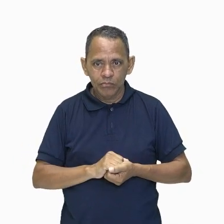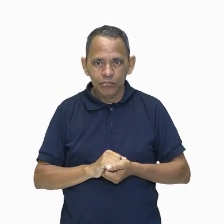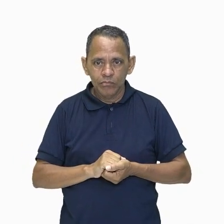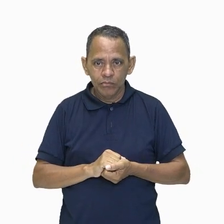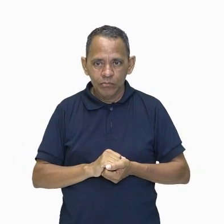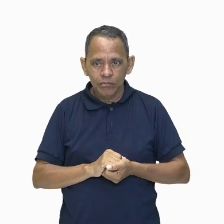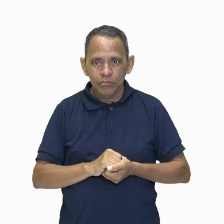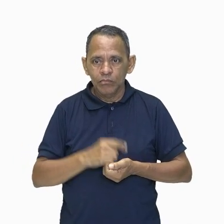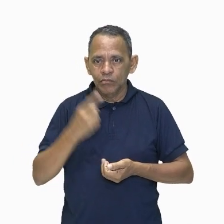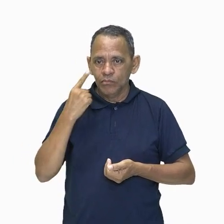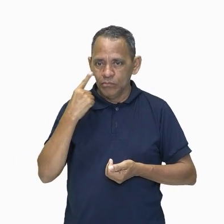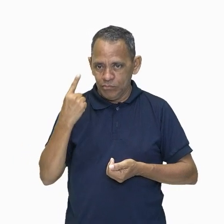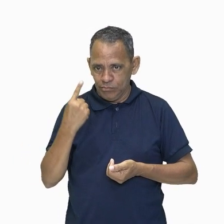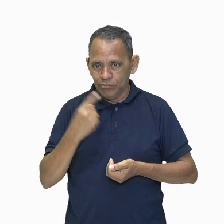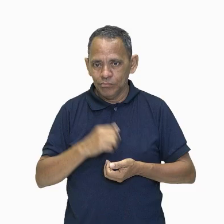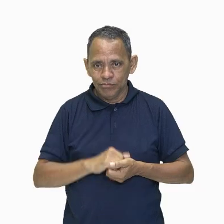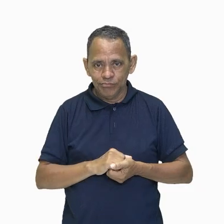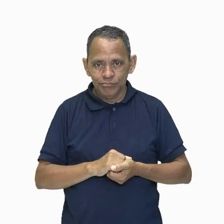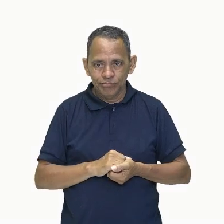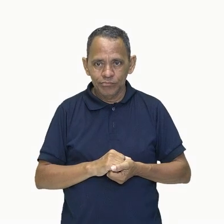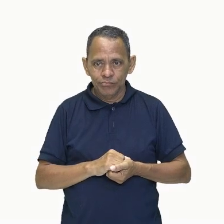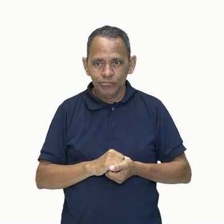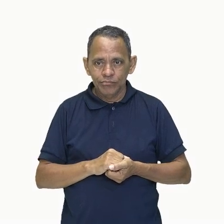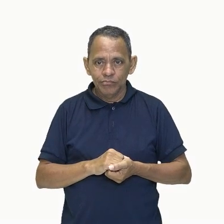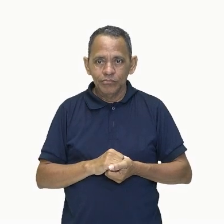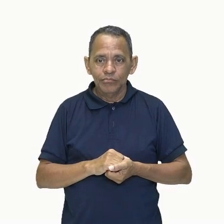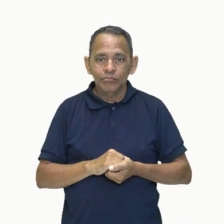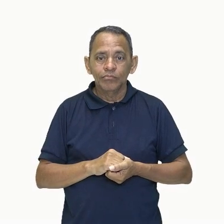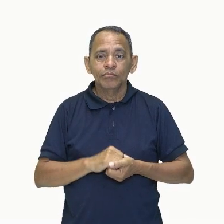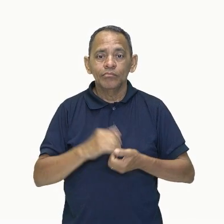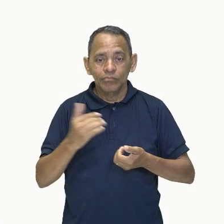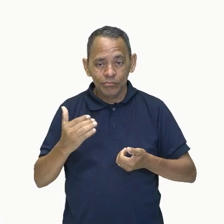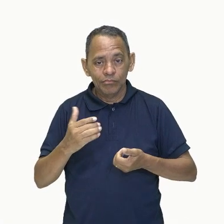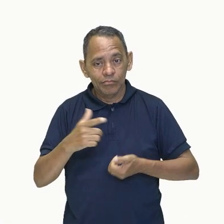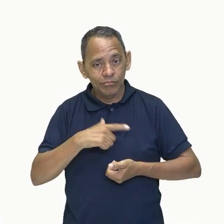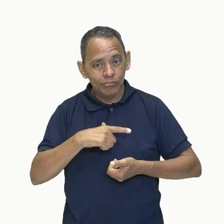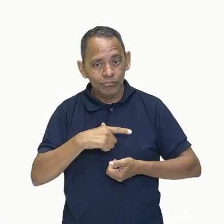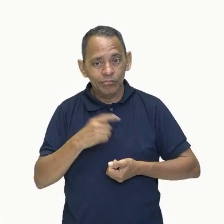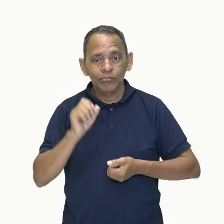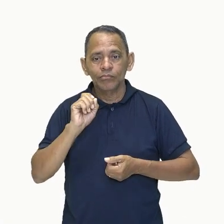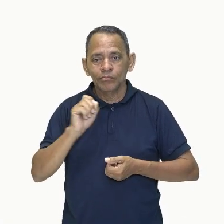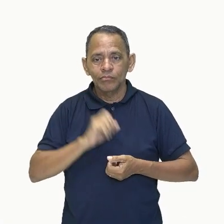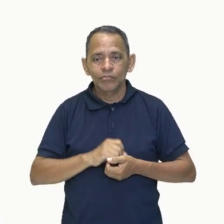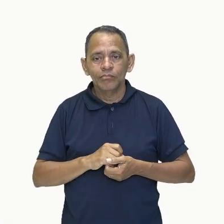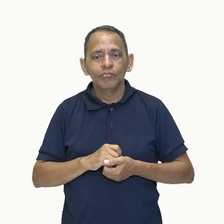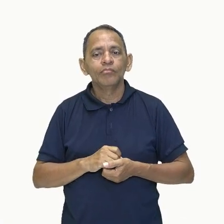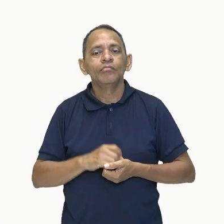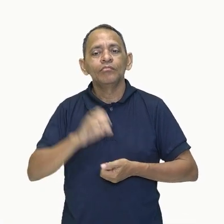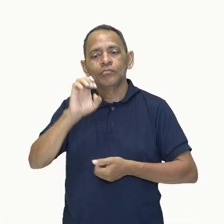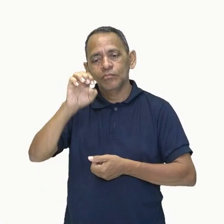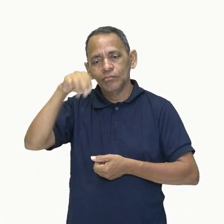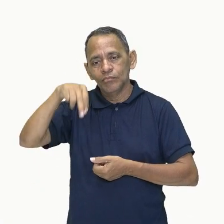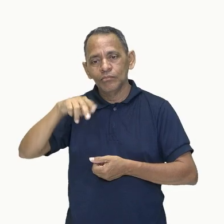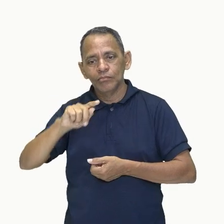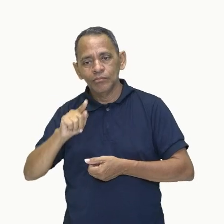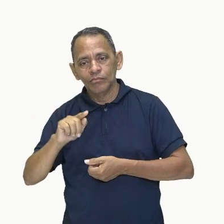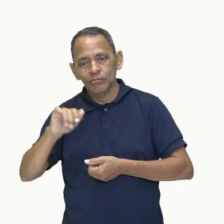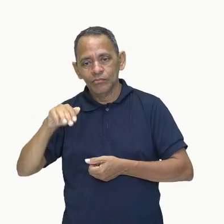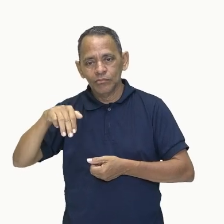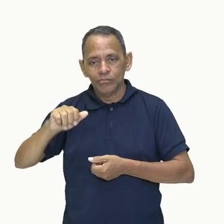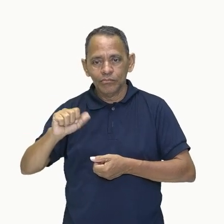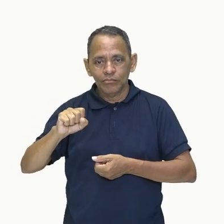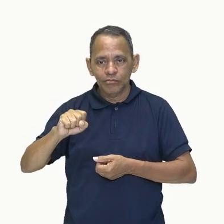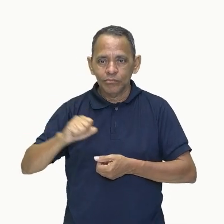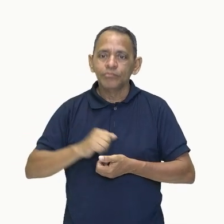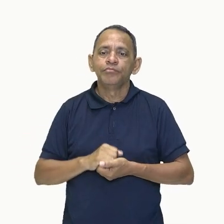uma olhada aí. Então, nós temos aí as enzimas, elas são proteínas especializadas que atuam